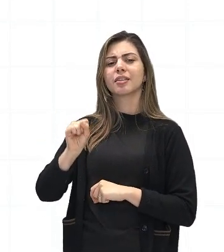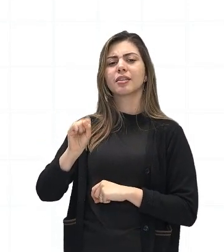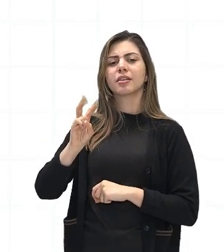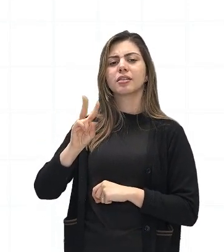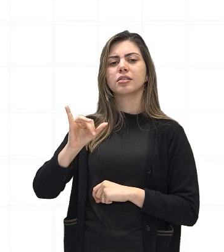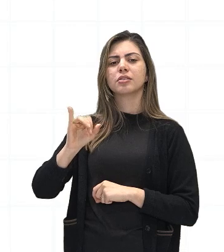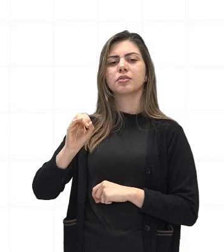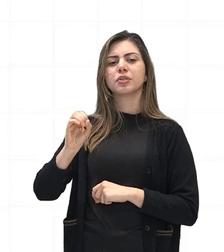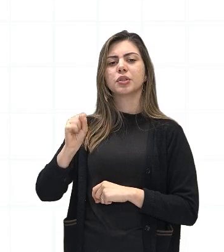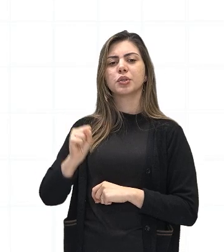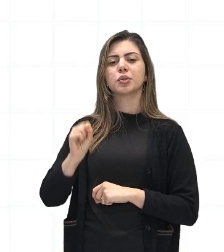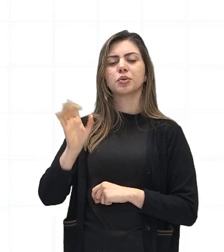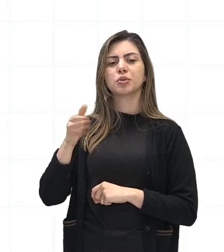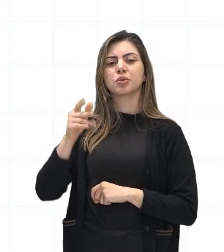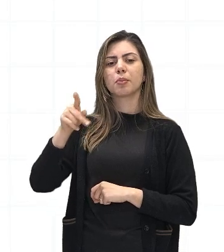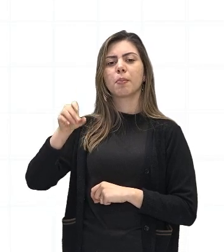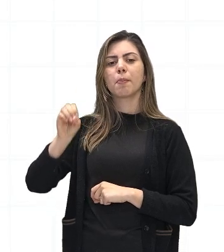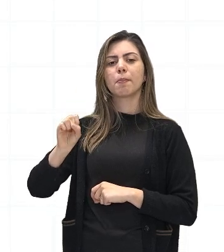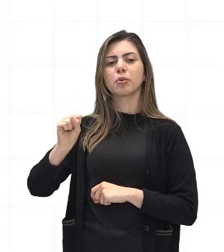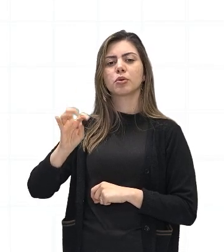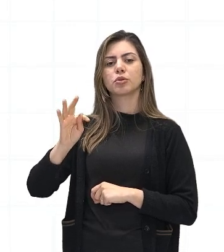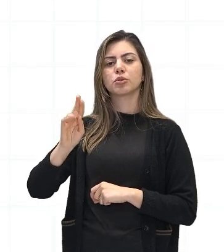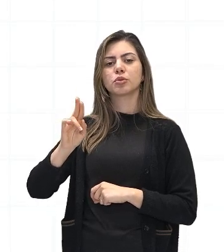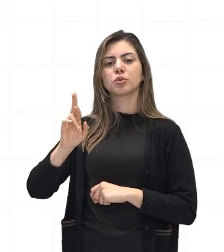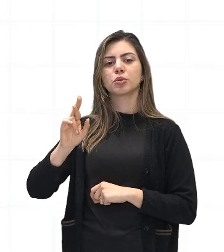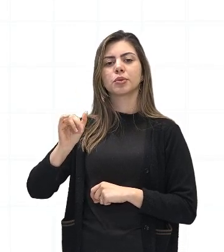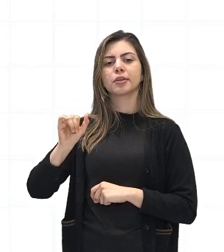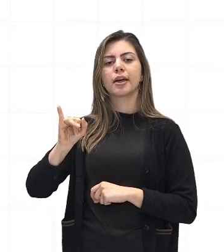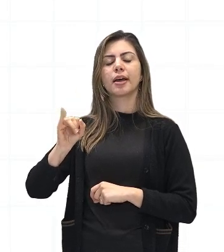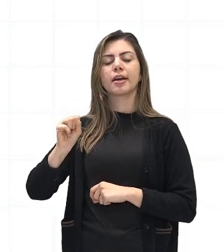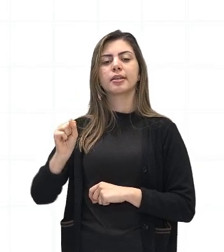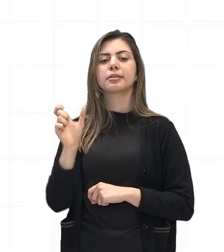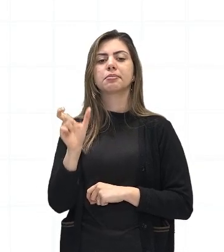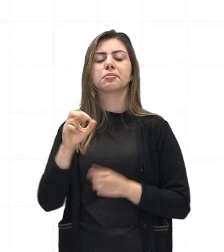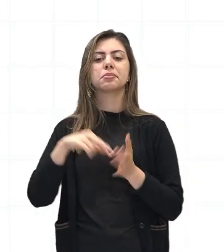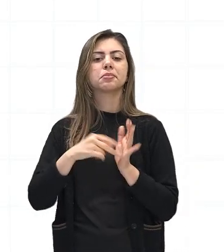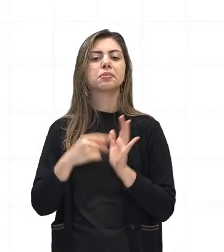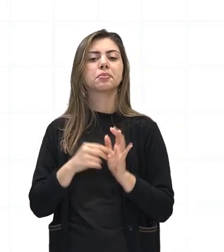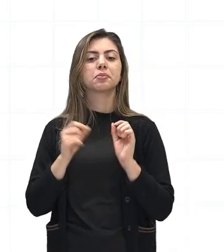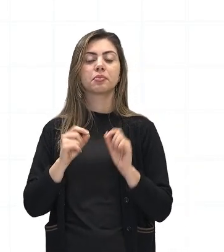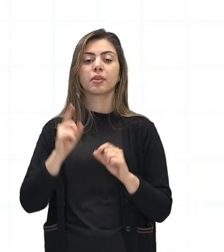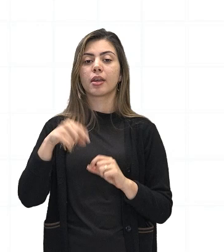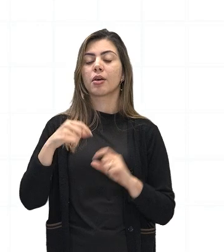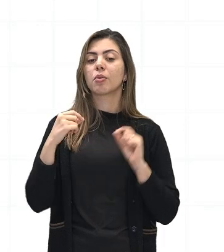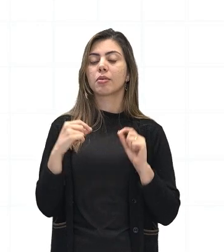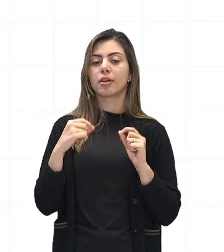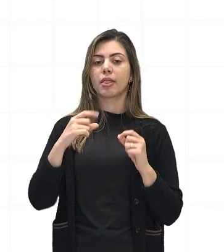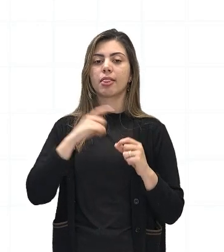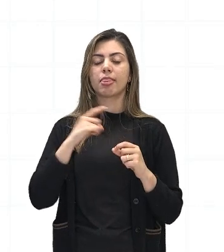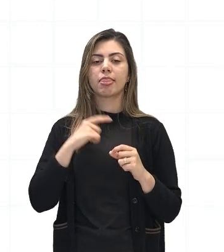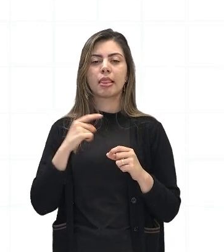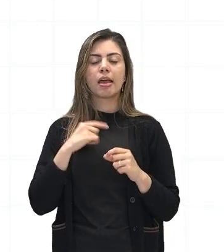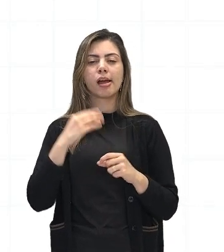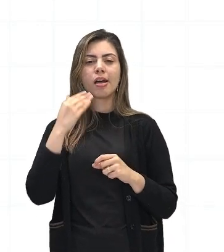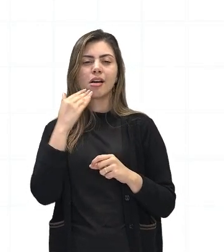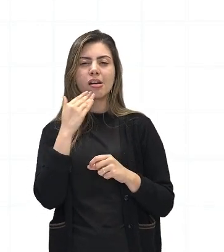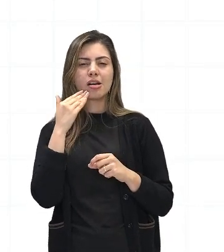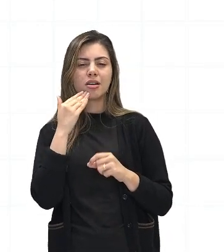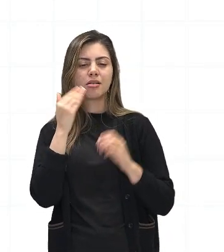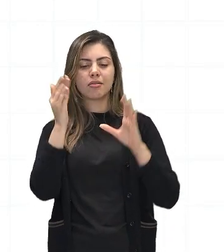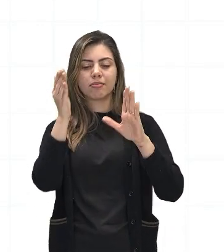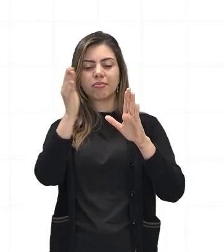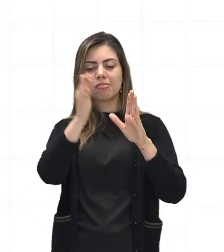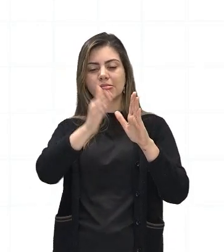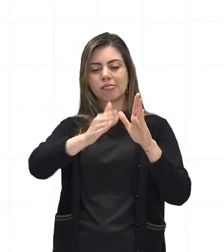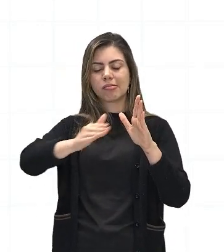desvios posturais. Os desvios posturais, eles são alterações na coluna representadas por desvios que